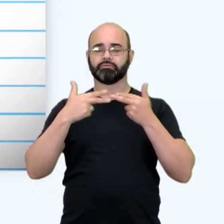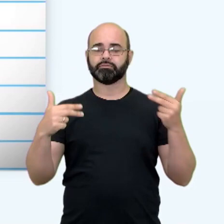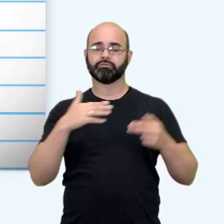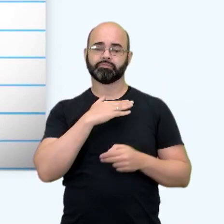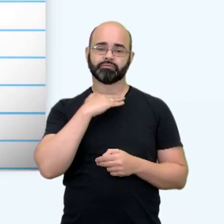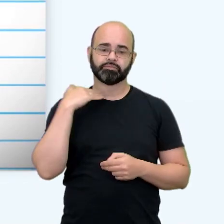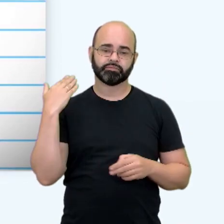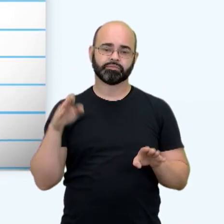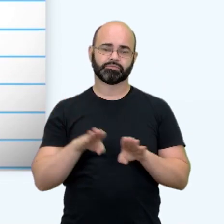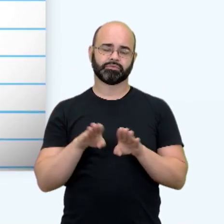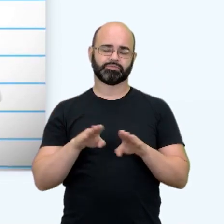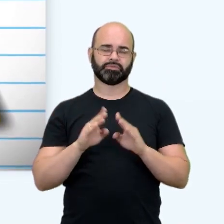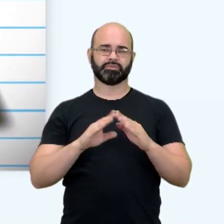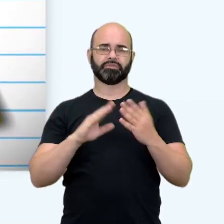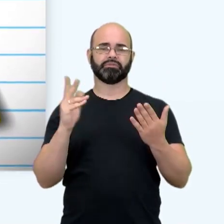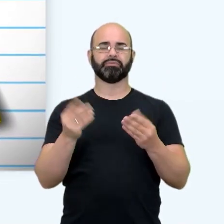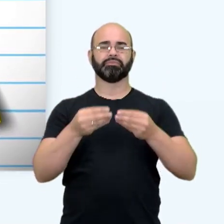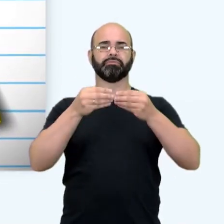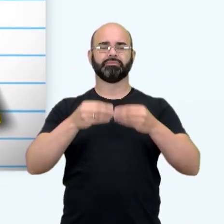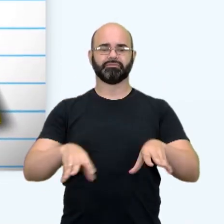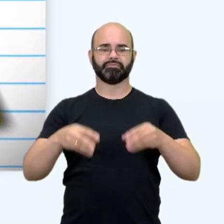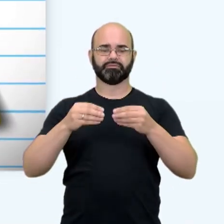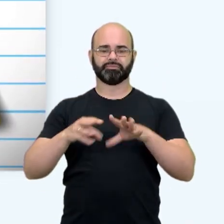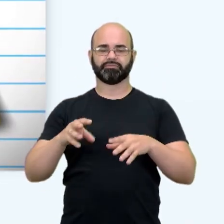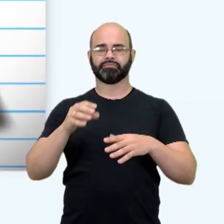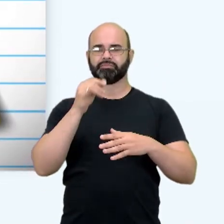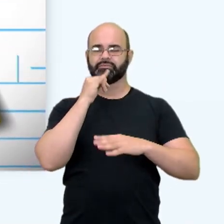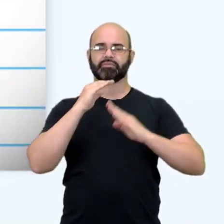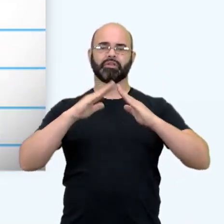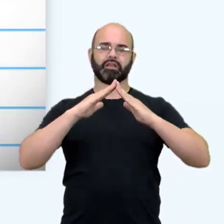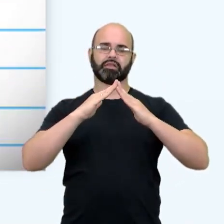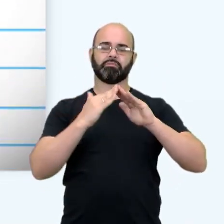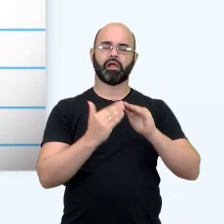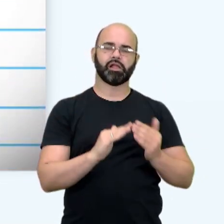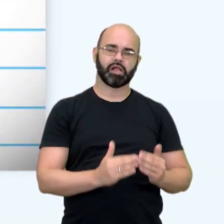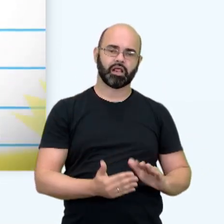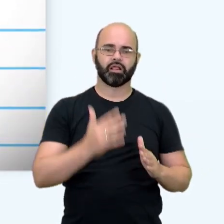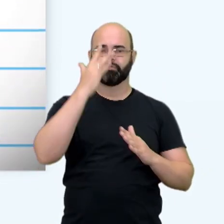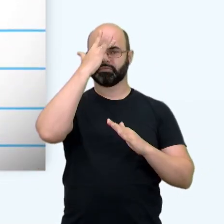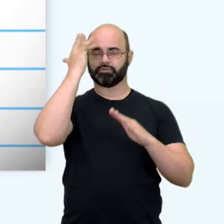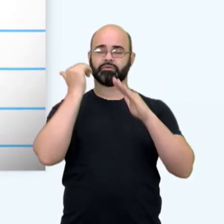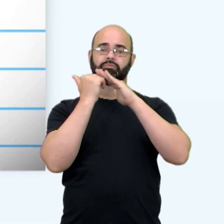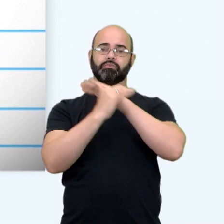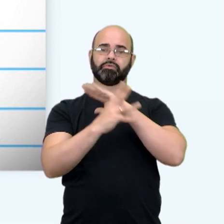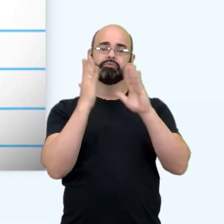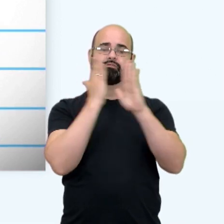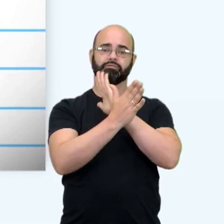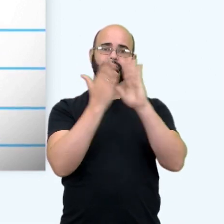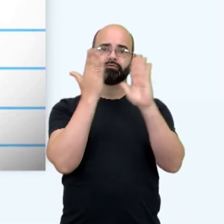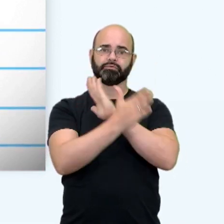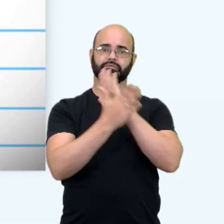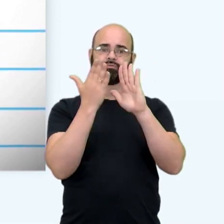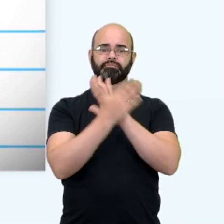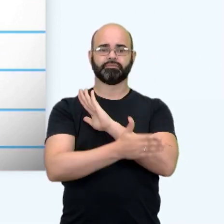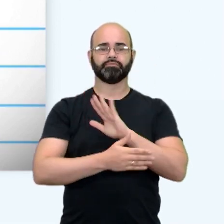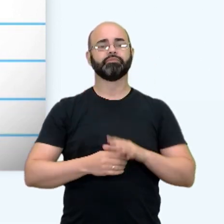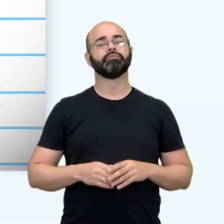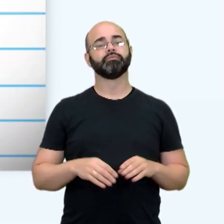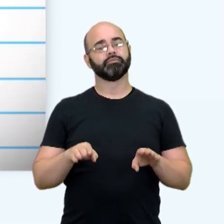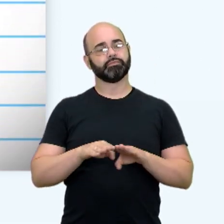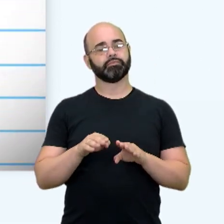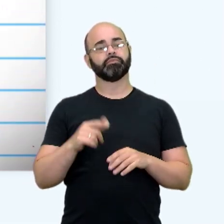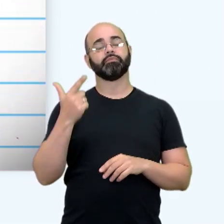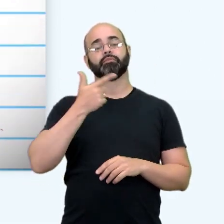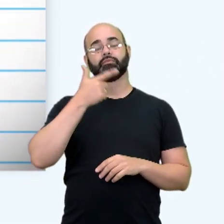países afetados por desastres e enormes fluxos de refugiados. O derretimento das geleiras é outro fator preocupante.